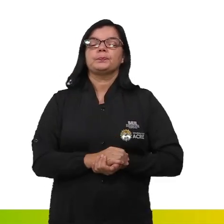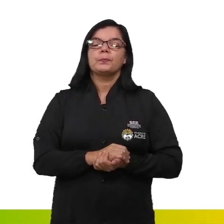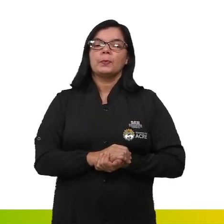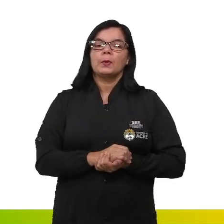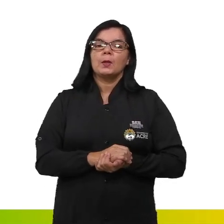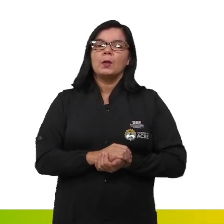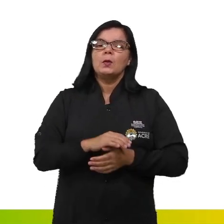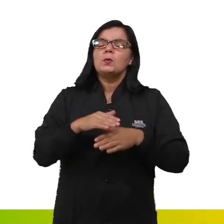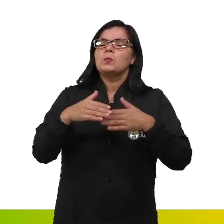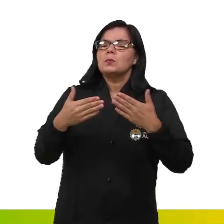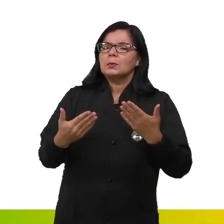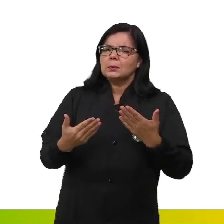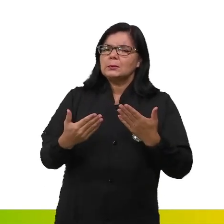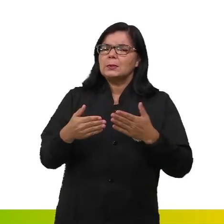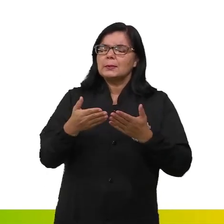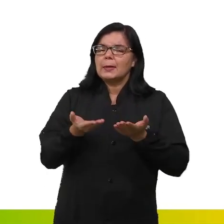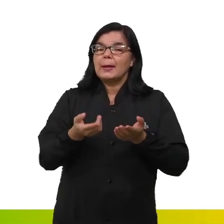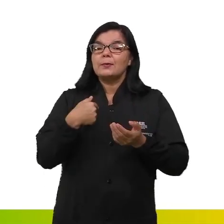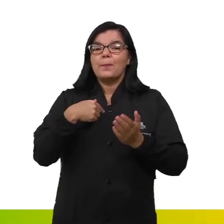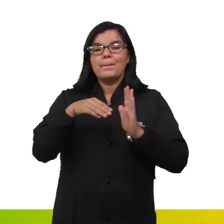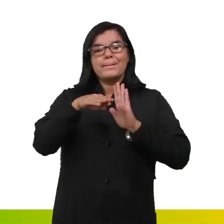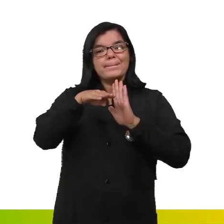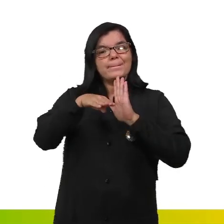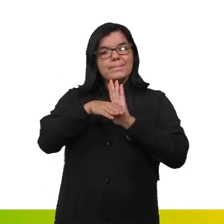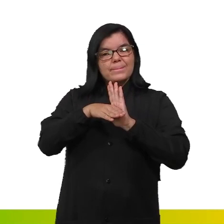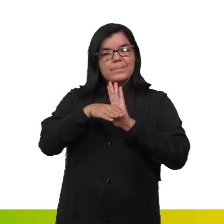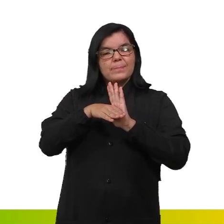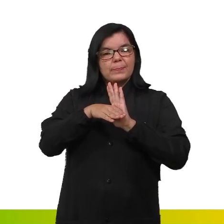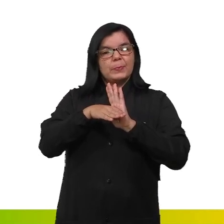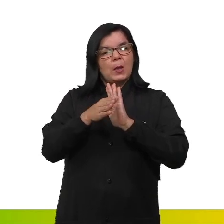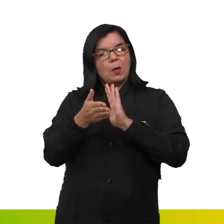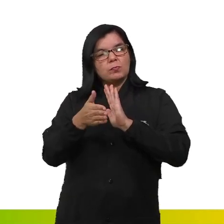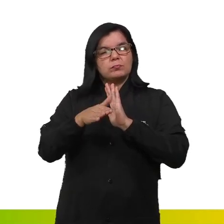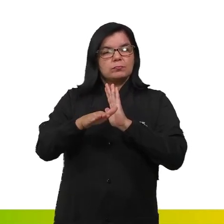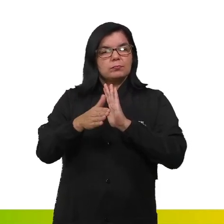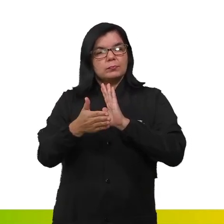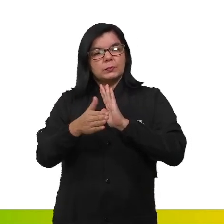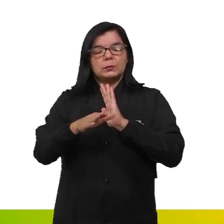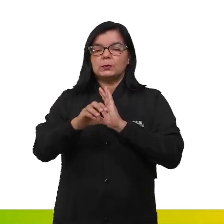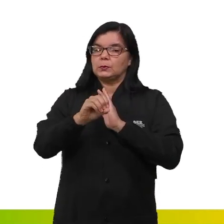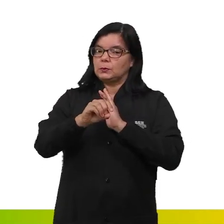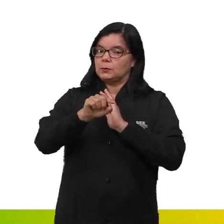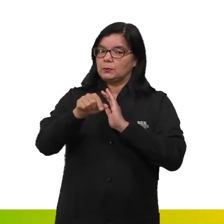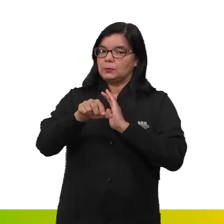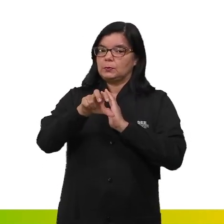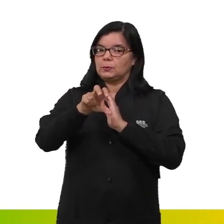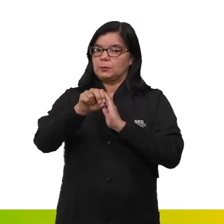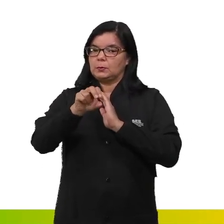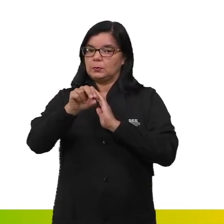0,799. E quando o IDH vai ser considerado médio? Quando ele tem uma medida aí de